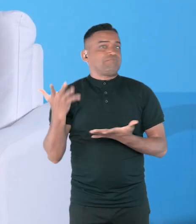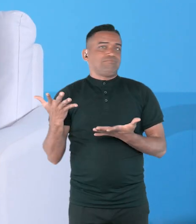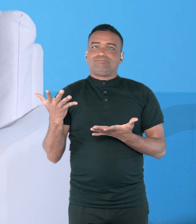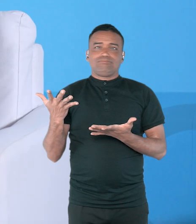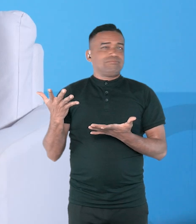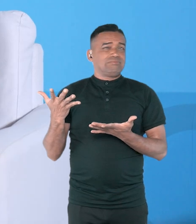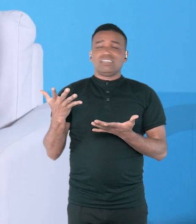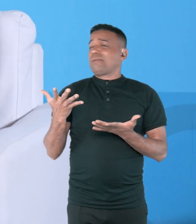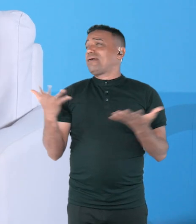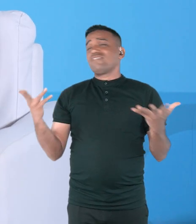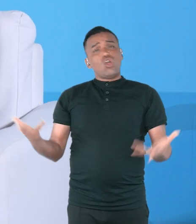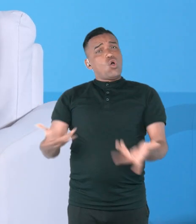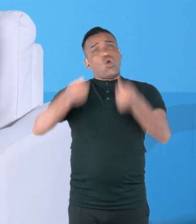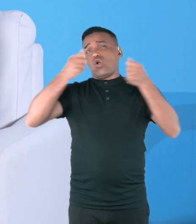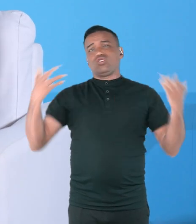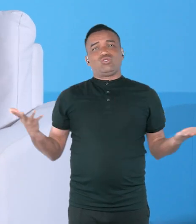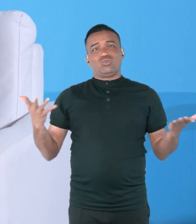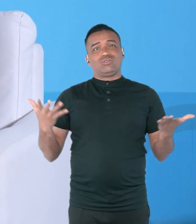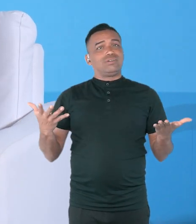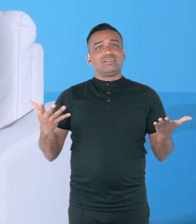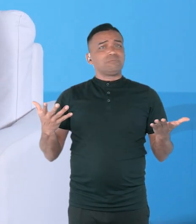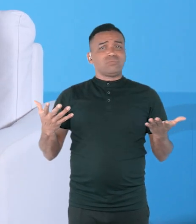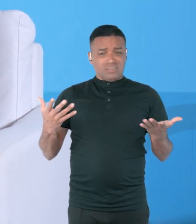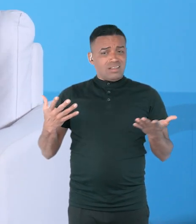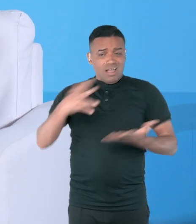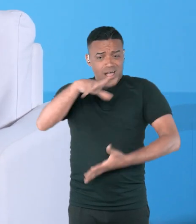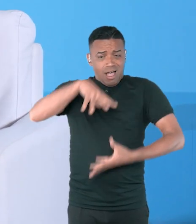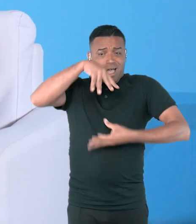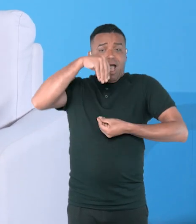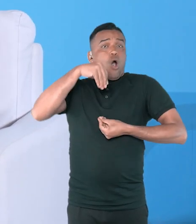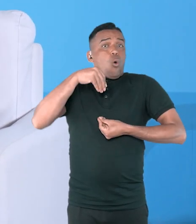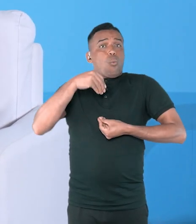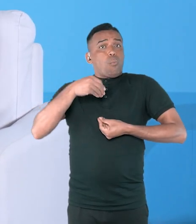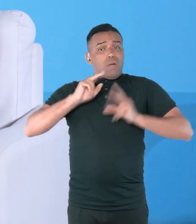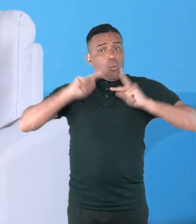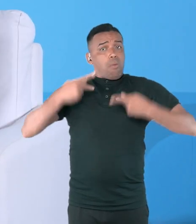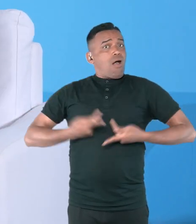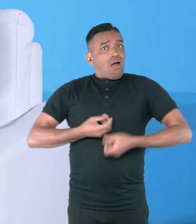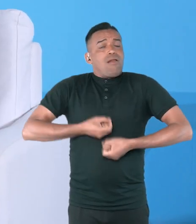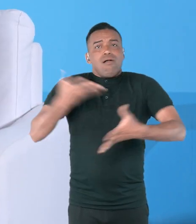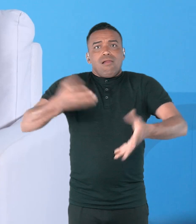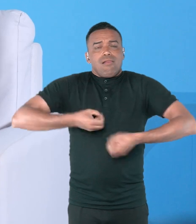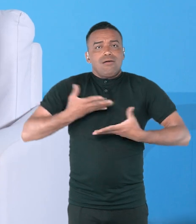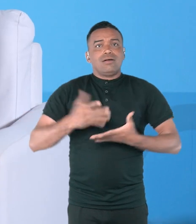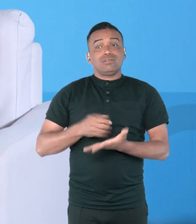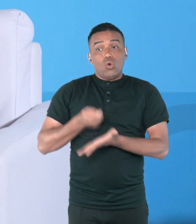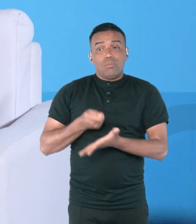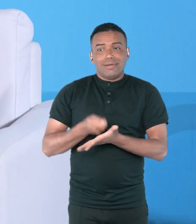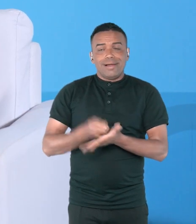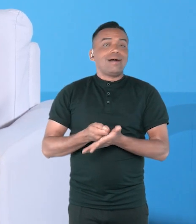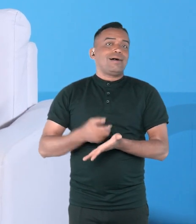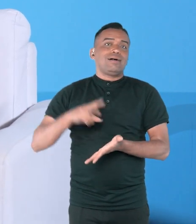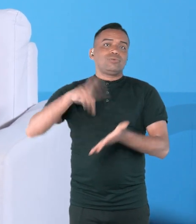autor como esse, desse tamanho, e tão conhecedor da alma humana. E a gente é obrigado a